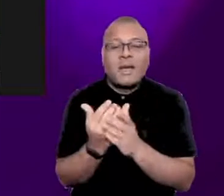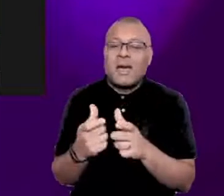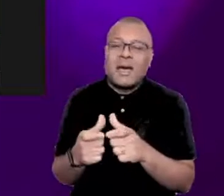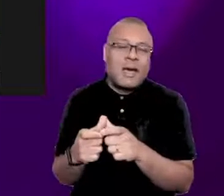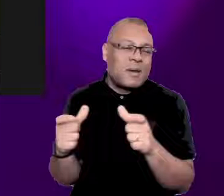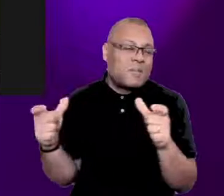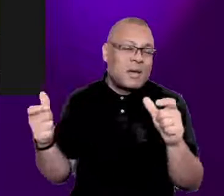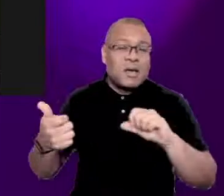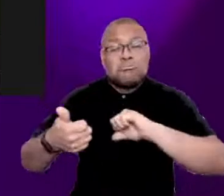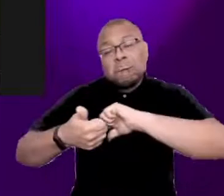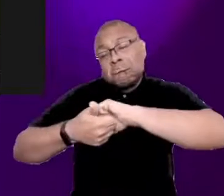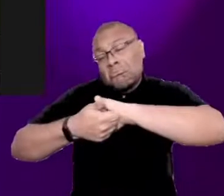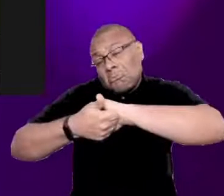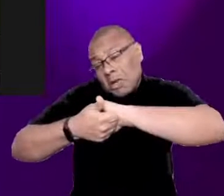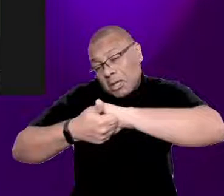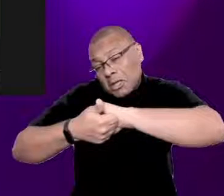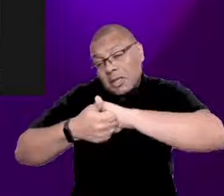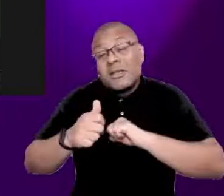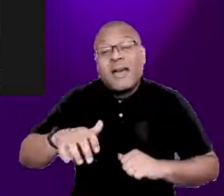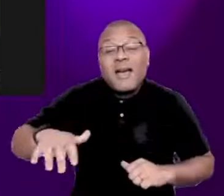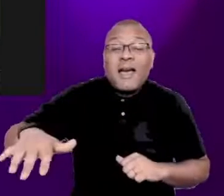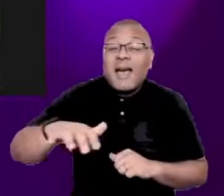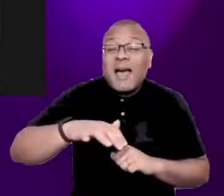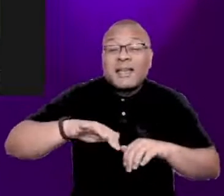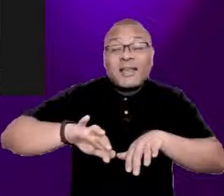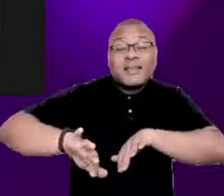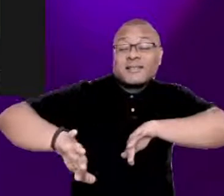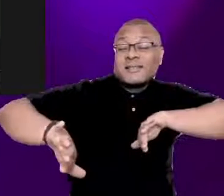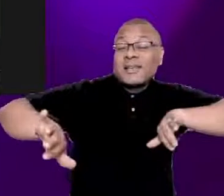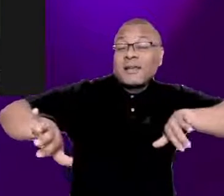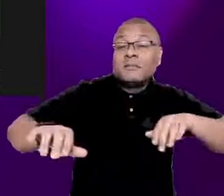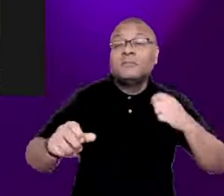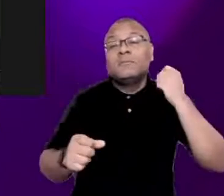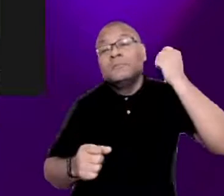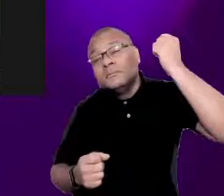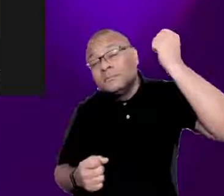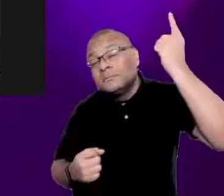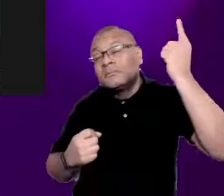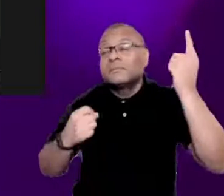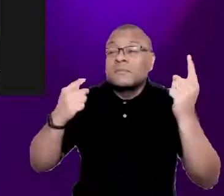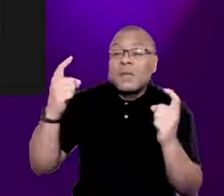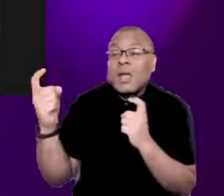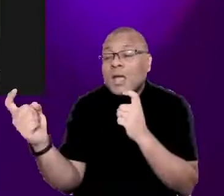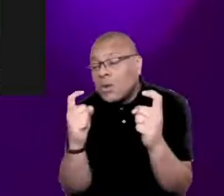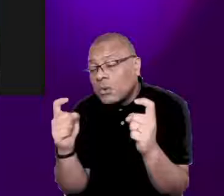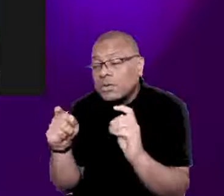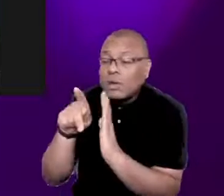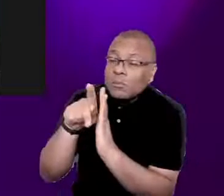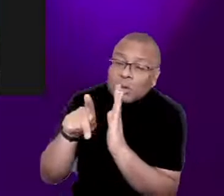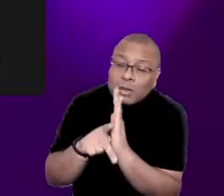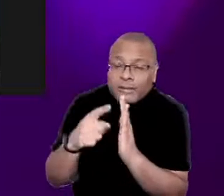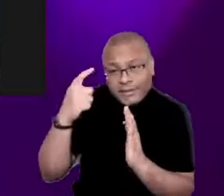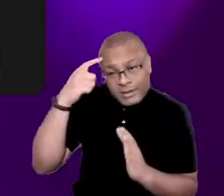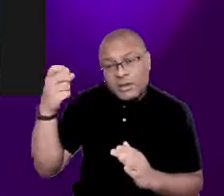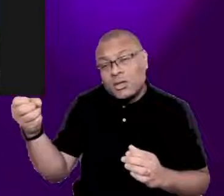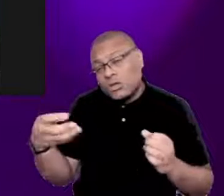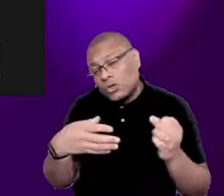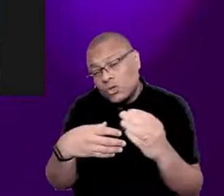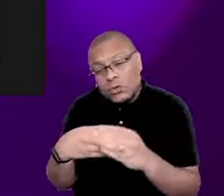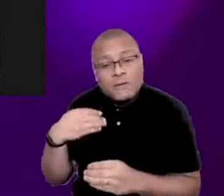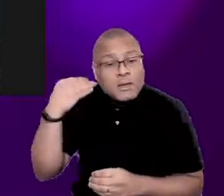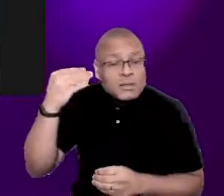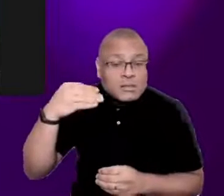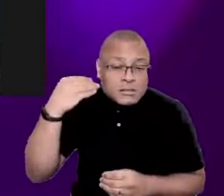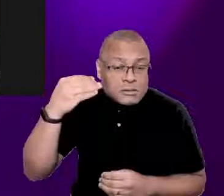escritórios de qualidade ou eram áreas descentralizadas que só se reuniam para fazer aquele projeto, era um escritório de inovação, era um escritório de